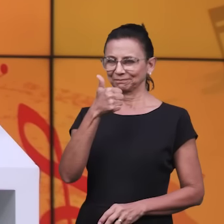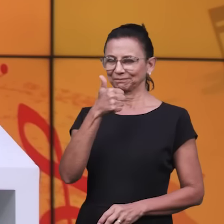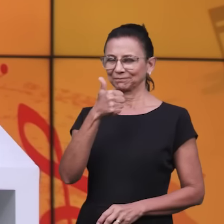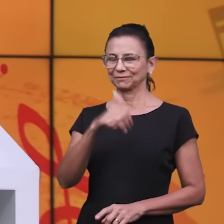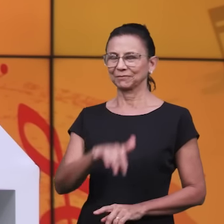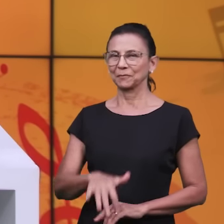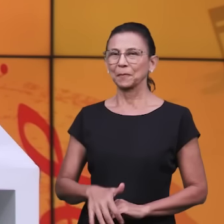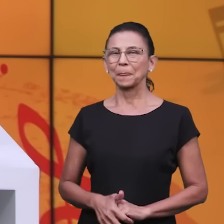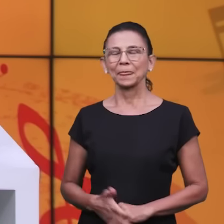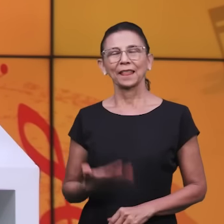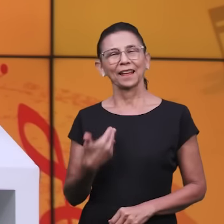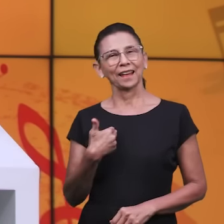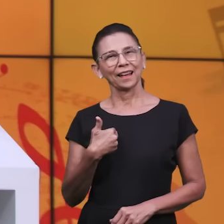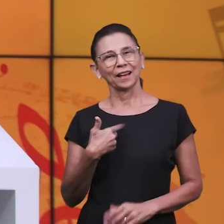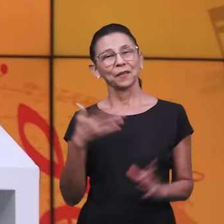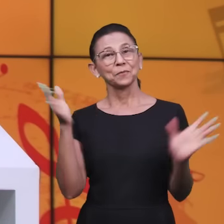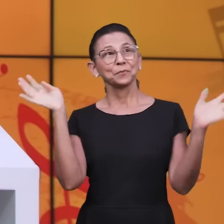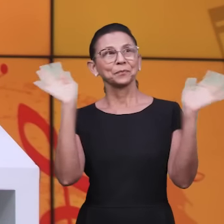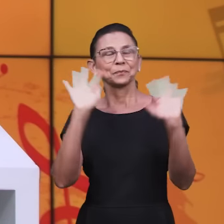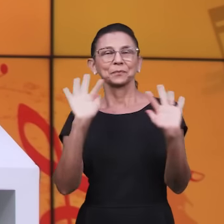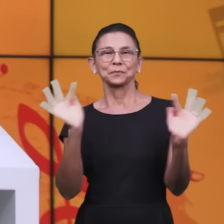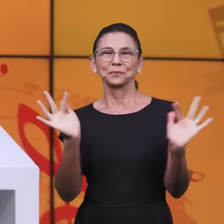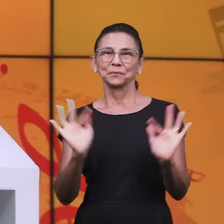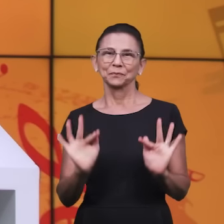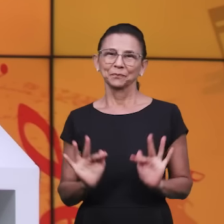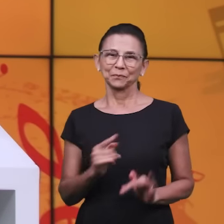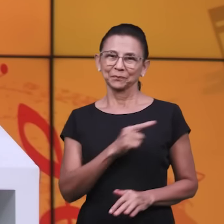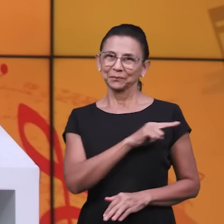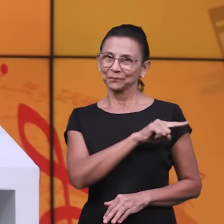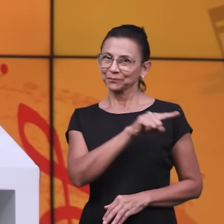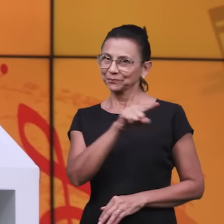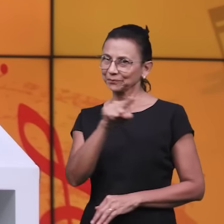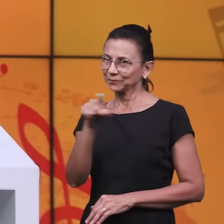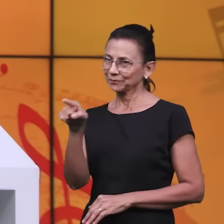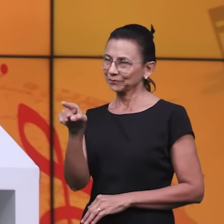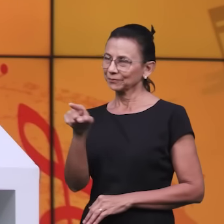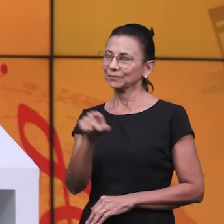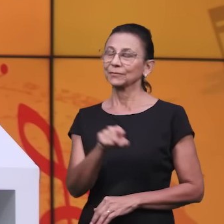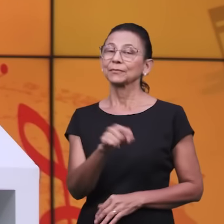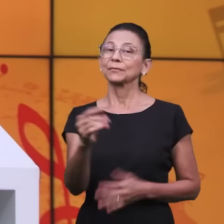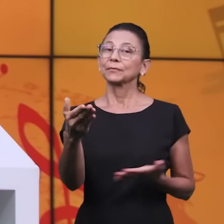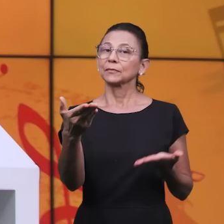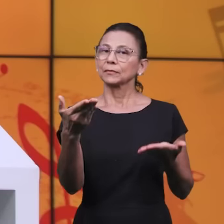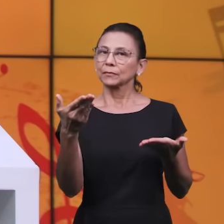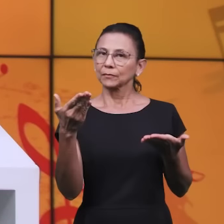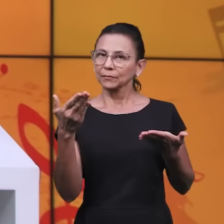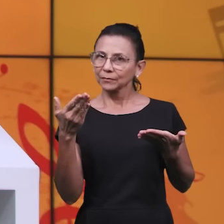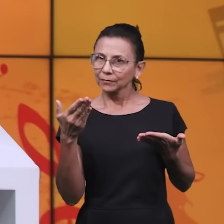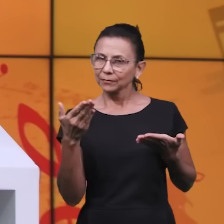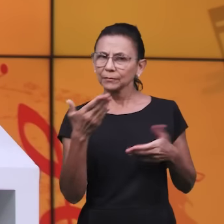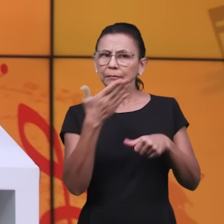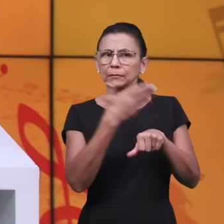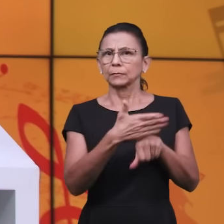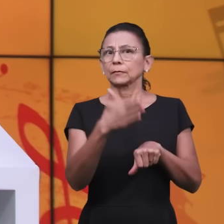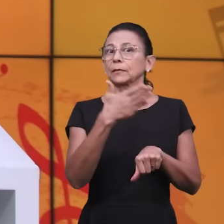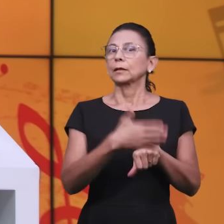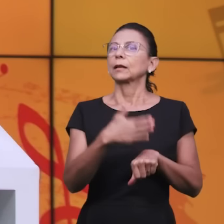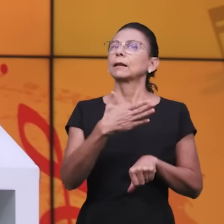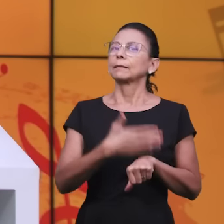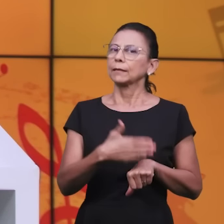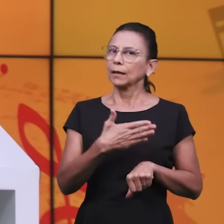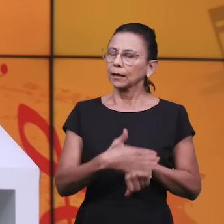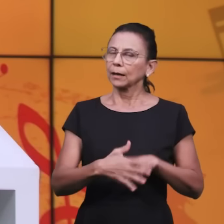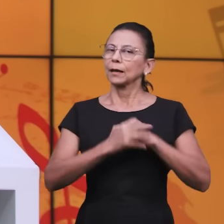Amém, muito bom. A tia está muito feliz com todos vocês. Por isso eu quero convidar todos